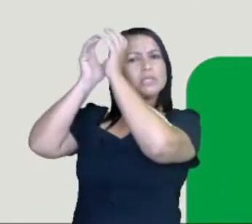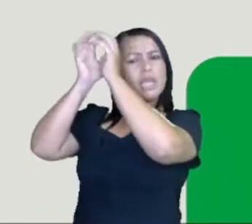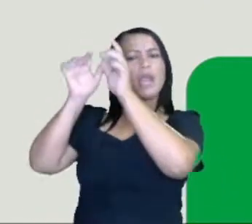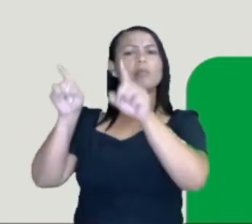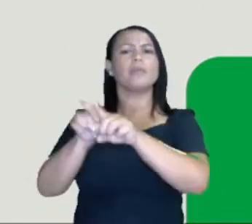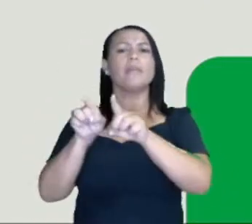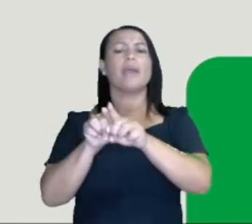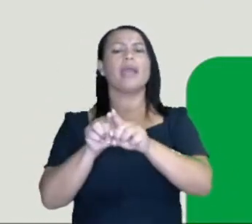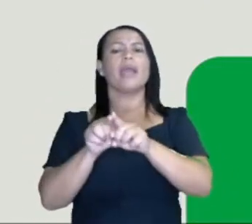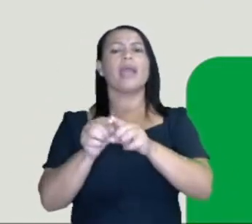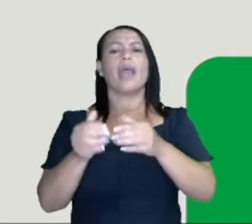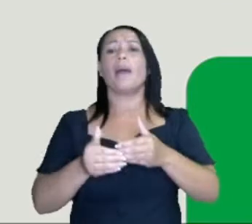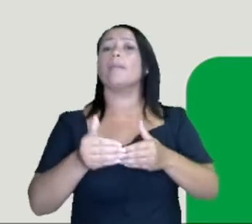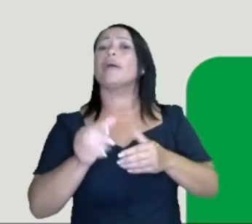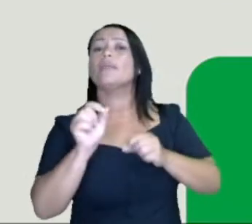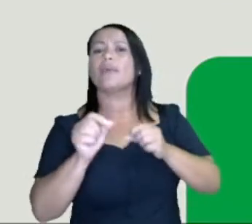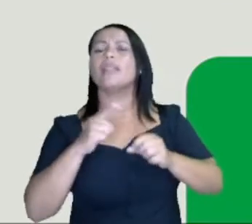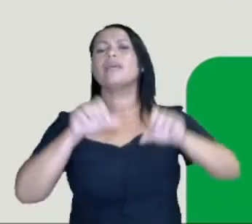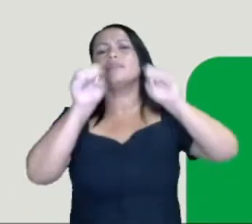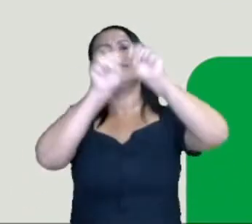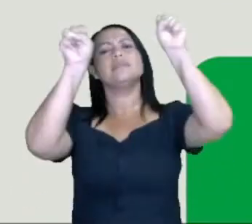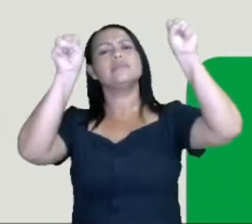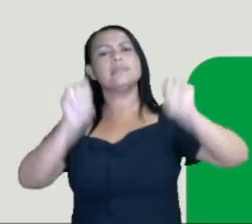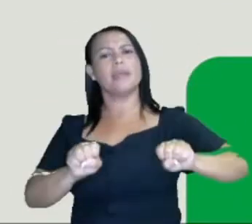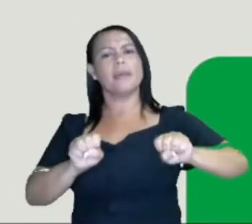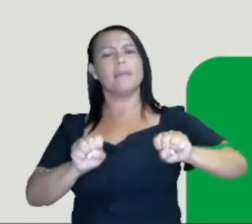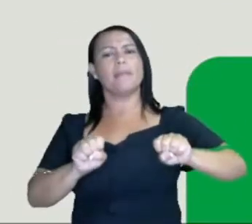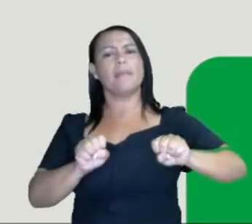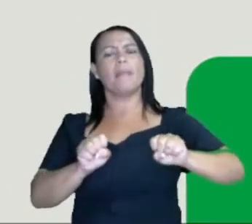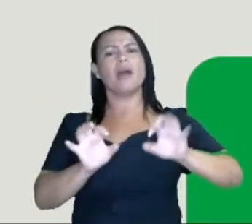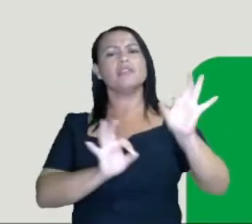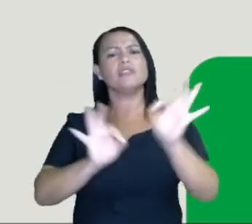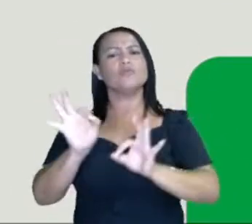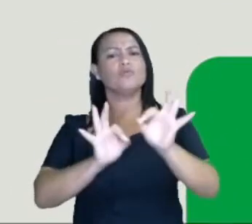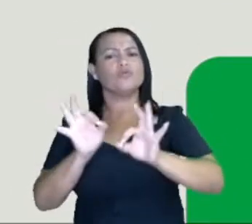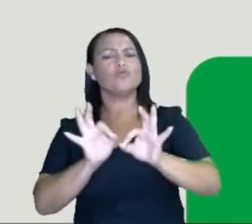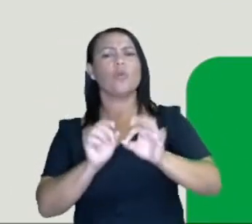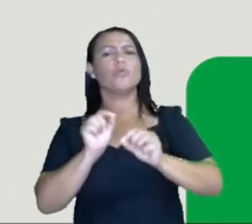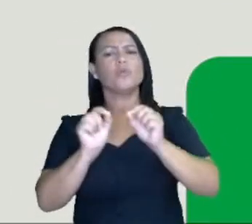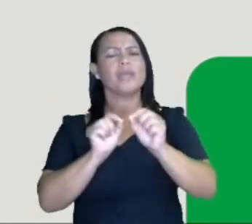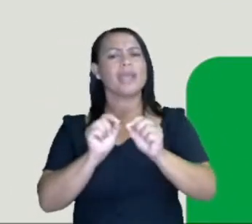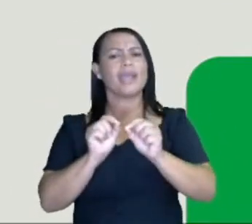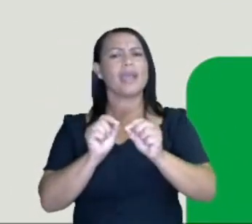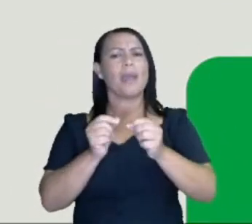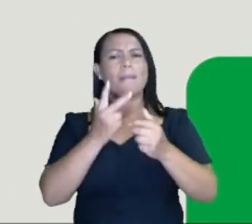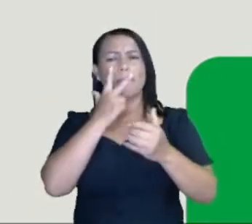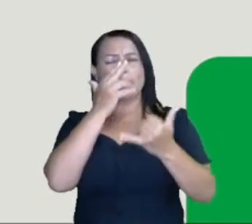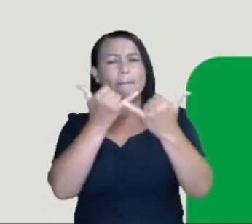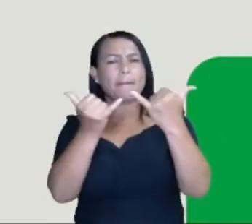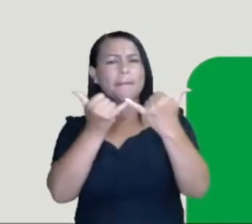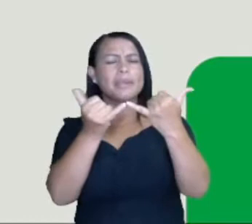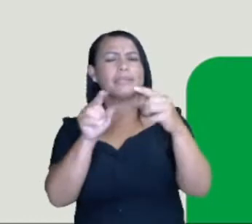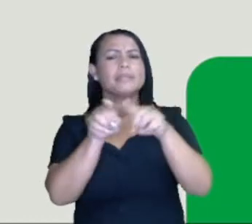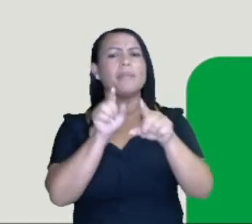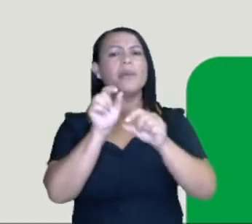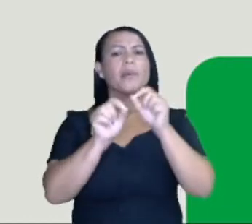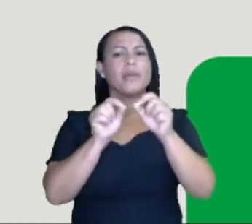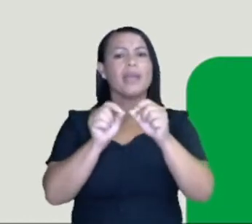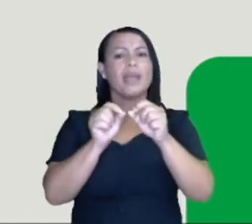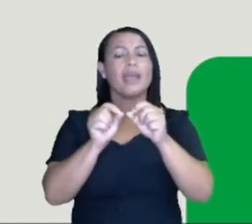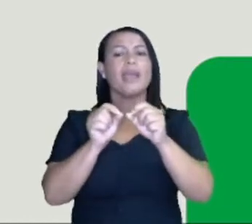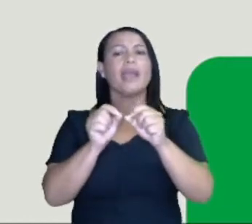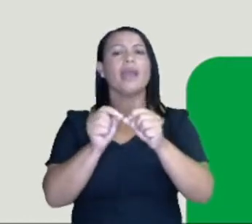disso, esses órgãos formam sistemas. Esses órgãos com funções semelhantes vão formar sistemas como o